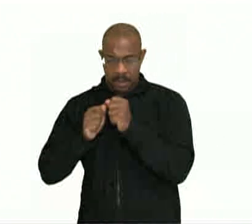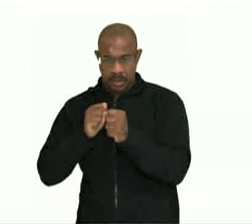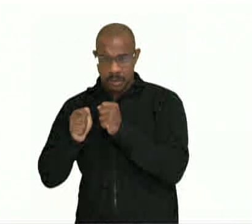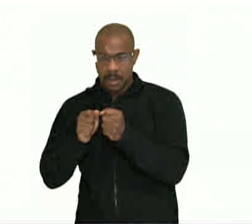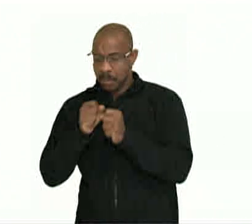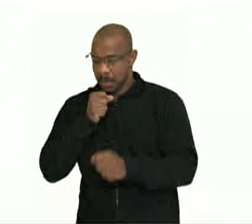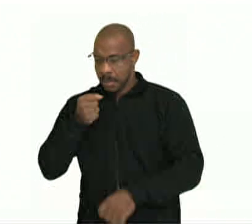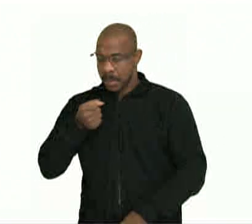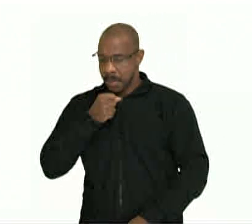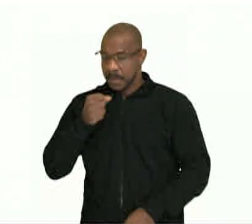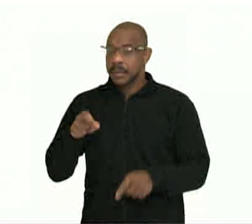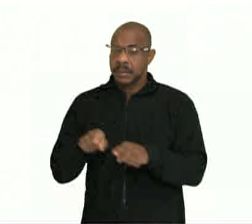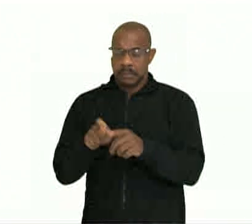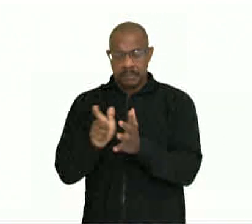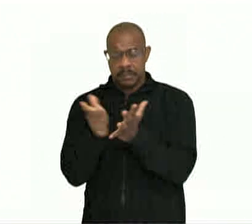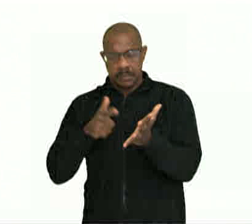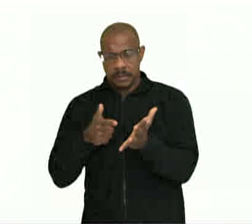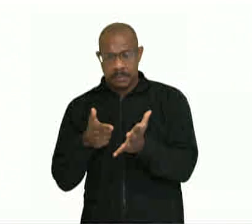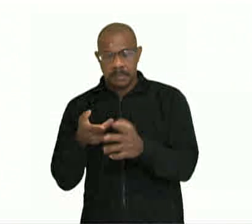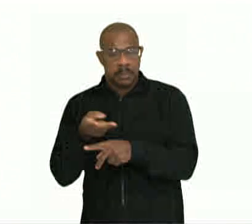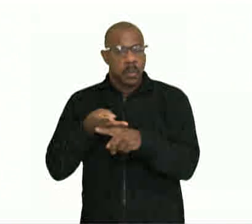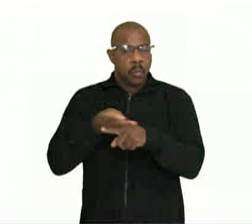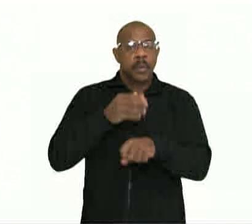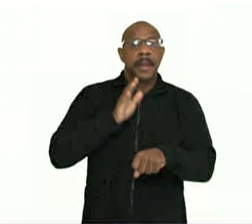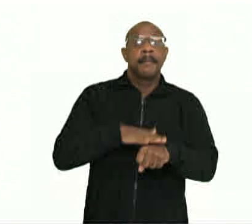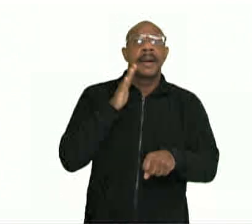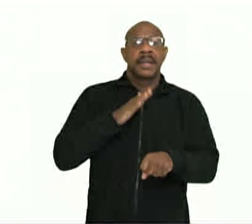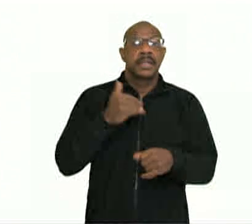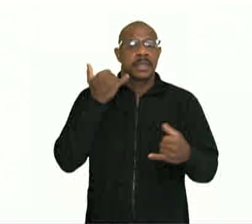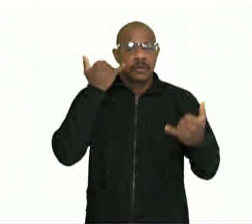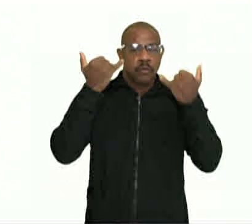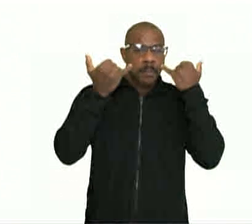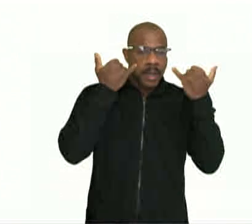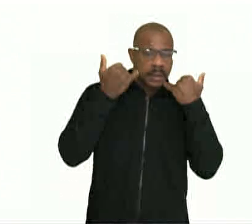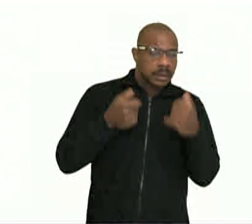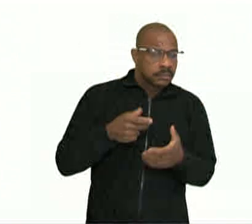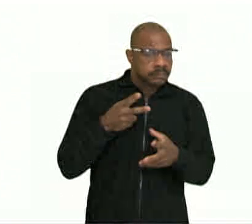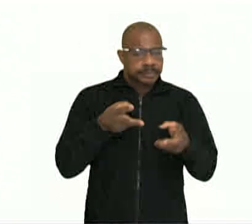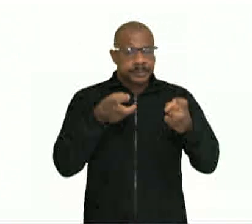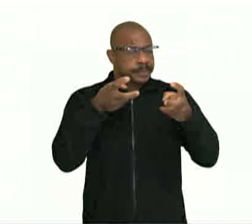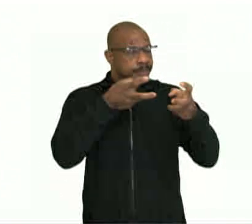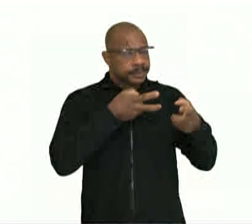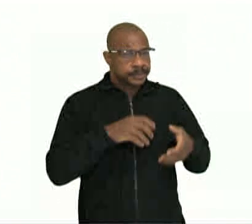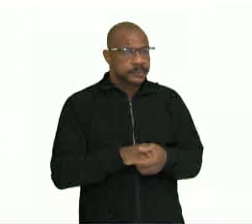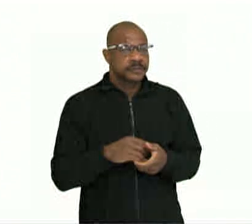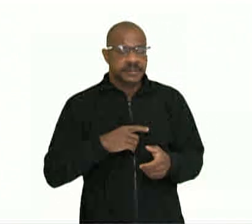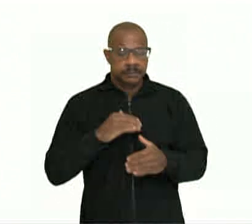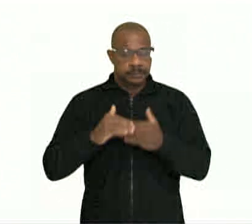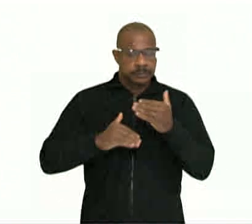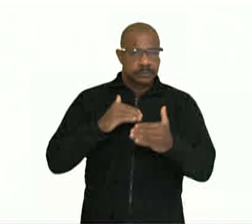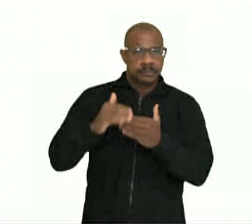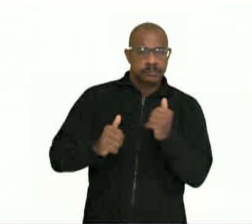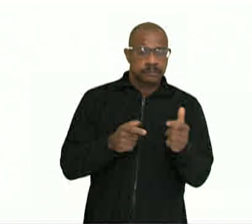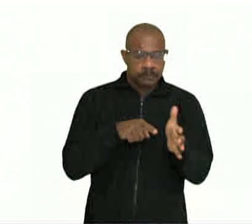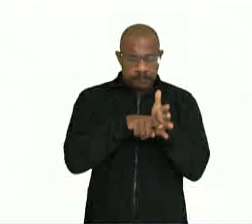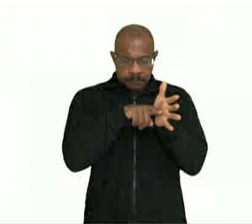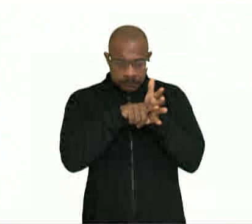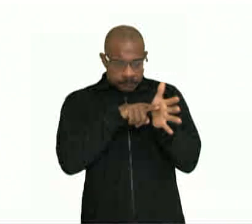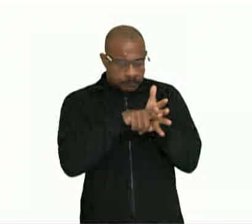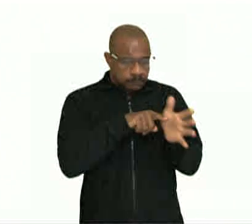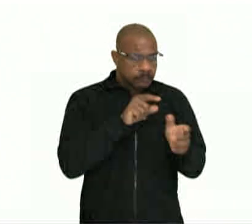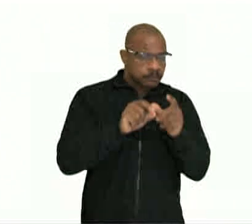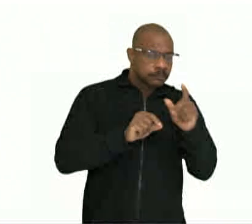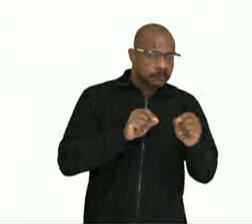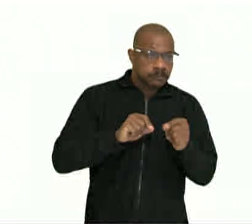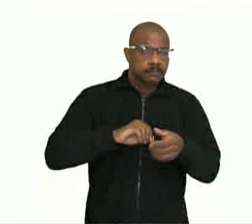busca mais. Então, partindo da própria notícia, vai desenvolver uma sequência investigativa que não